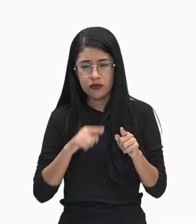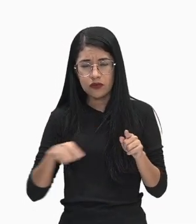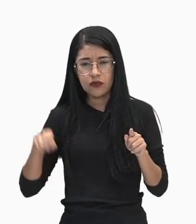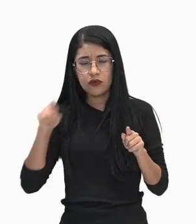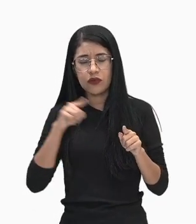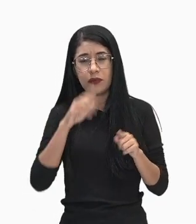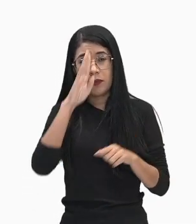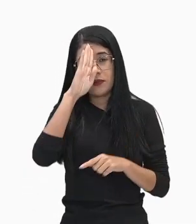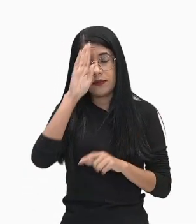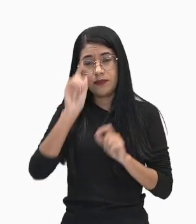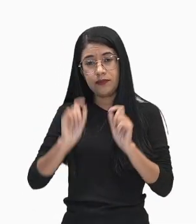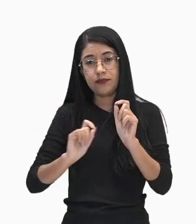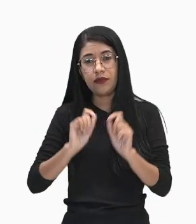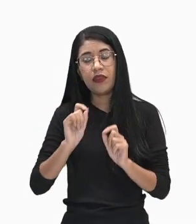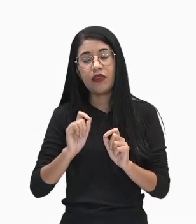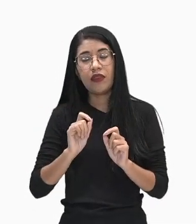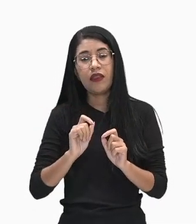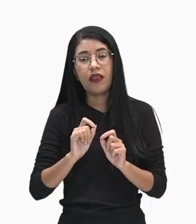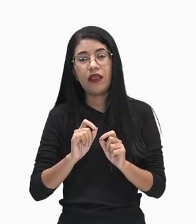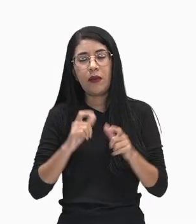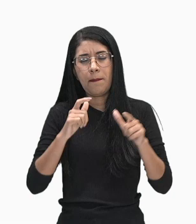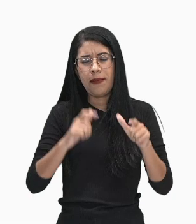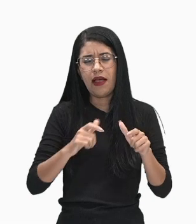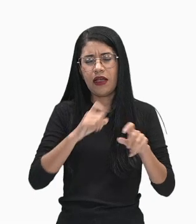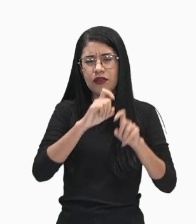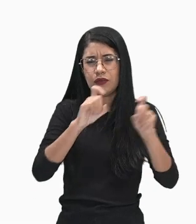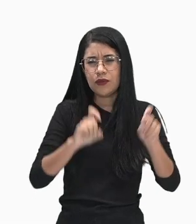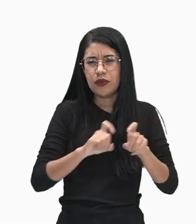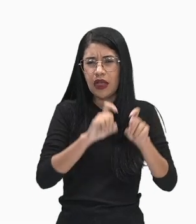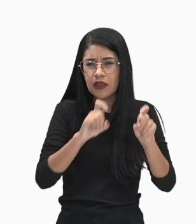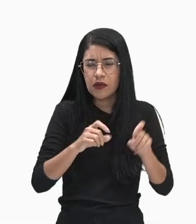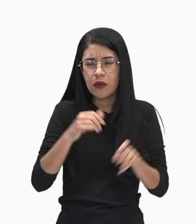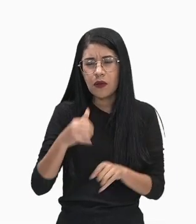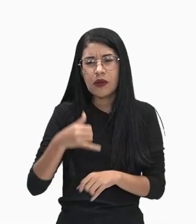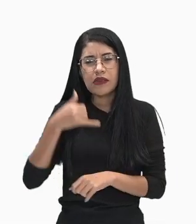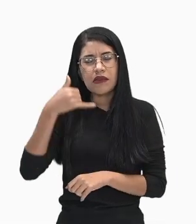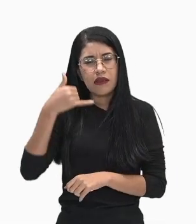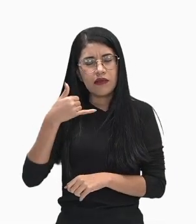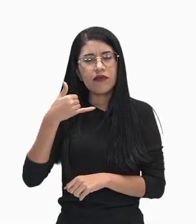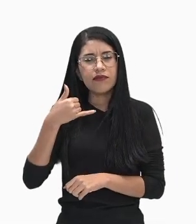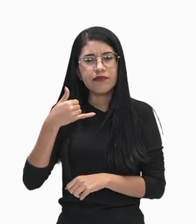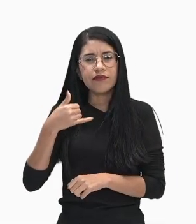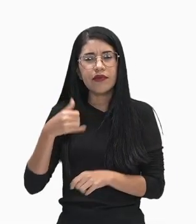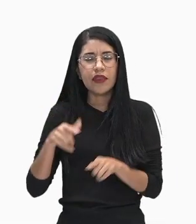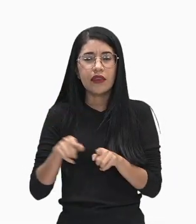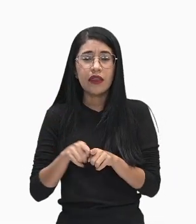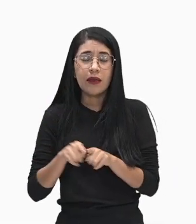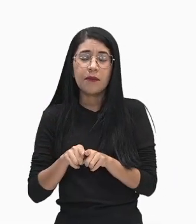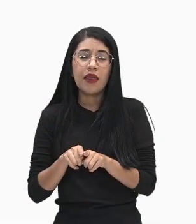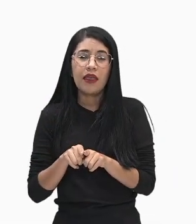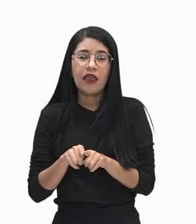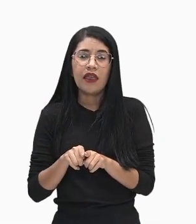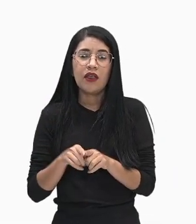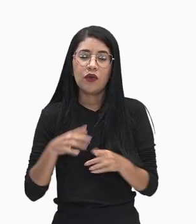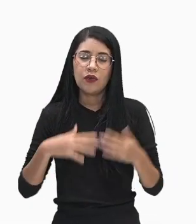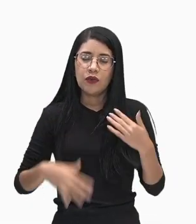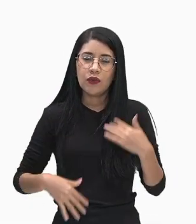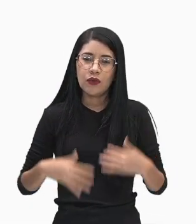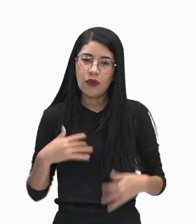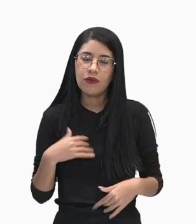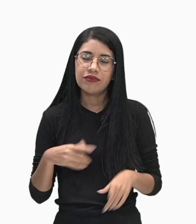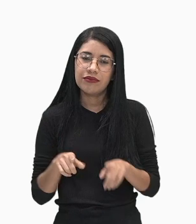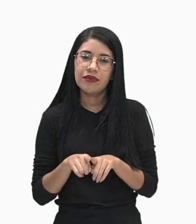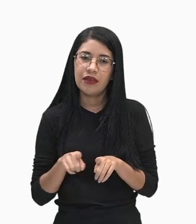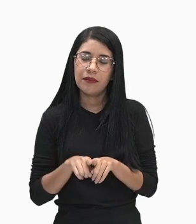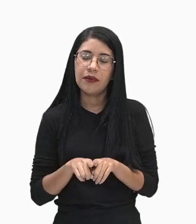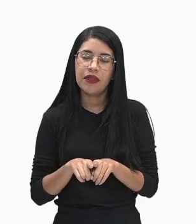Principalmente aqueles circuitos de placa-mãe de computador, de celular, né? Até o circuito do nosso corpo também,